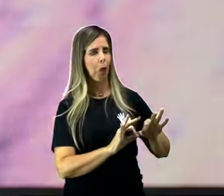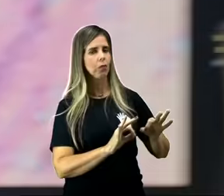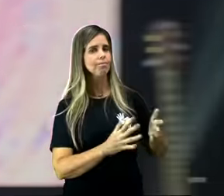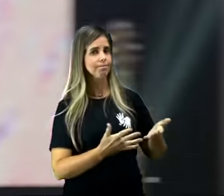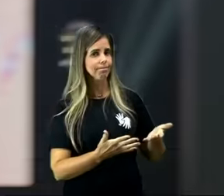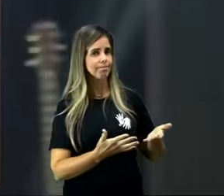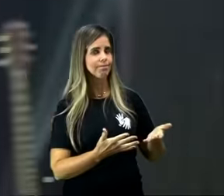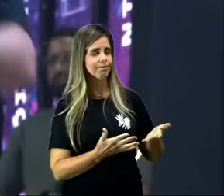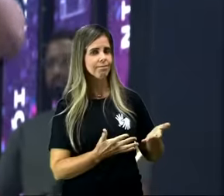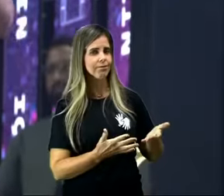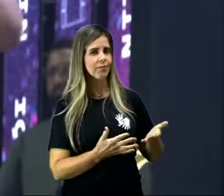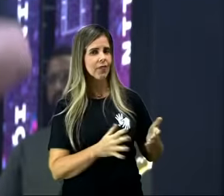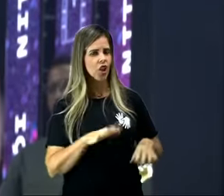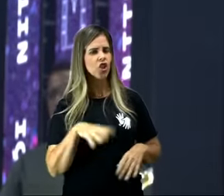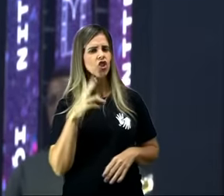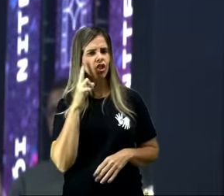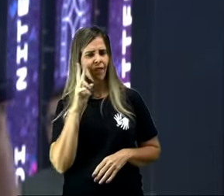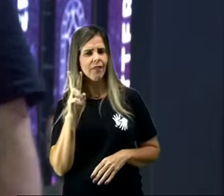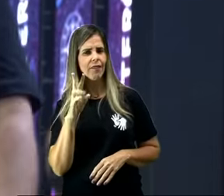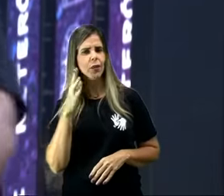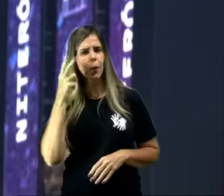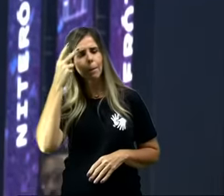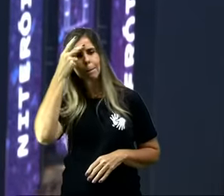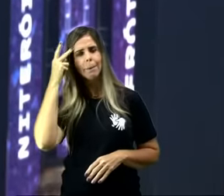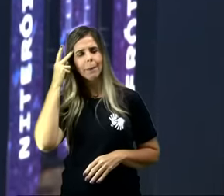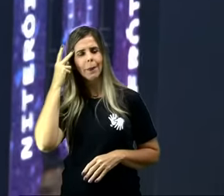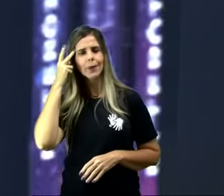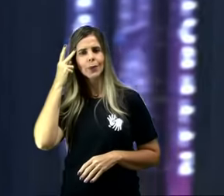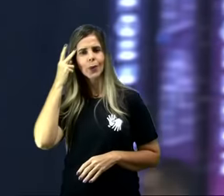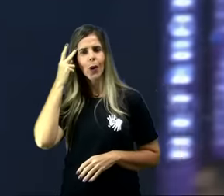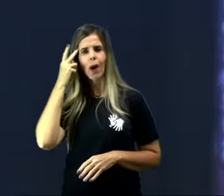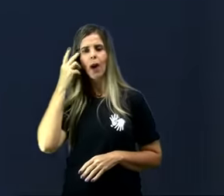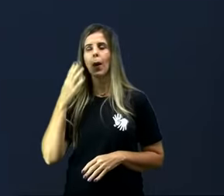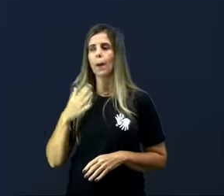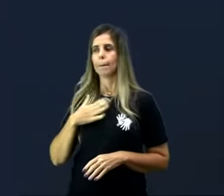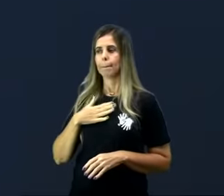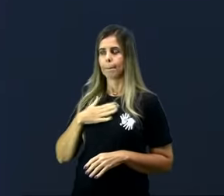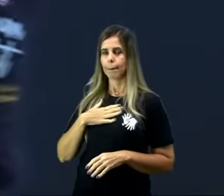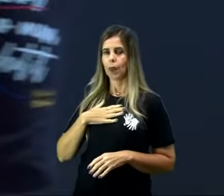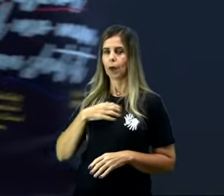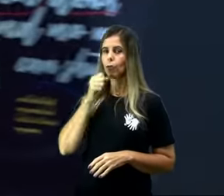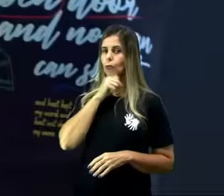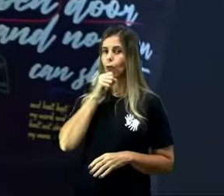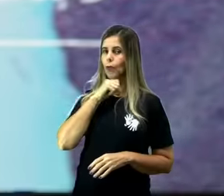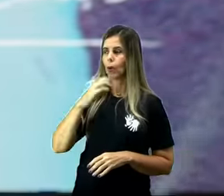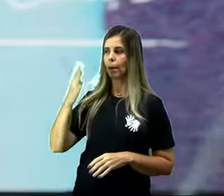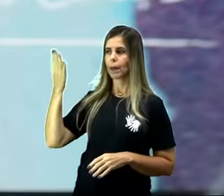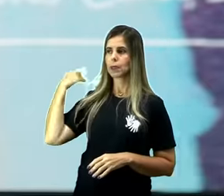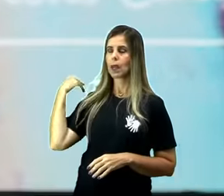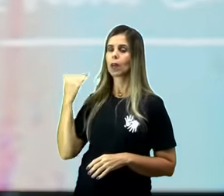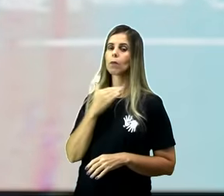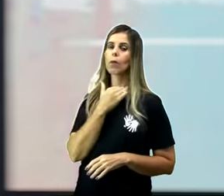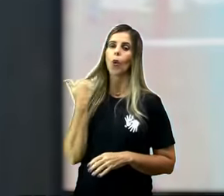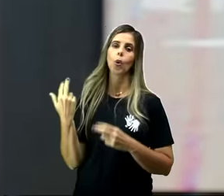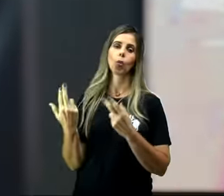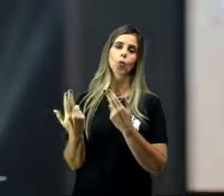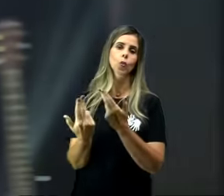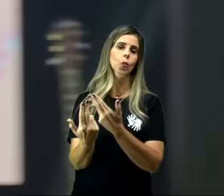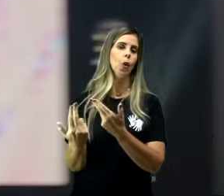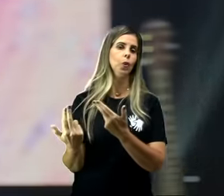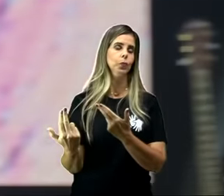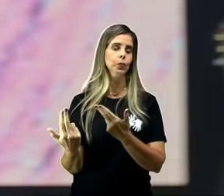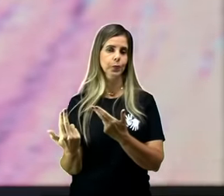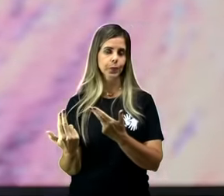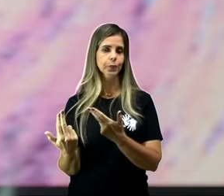disso, meu pai morreu disso, tu não vai morrer disso, ninguém da tua família mais vai morrer disso. Recebe